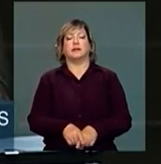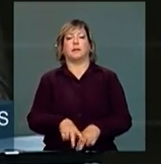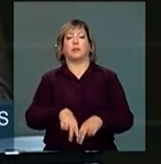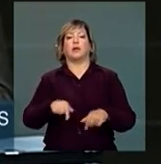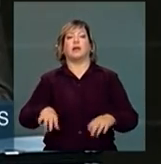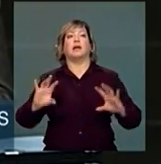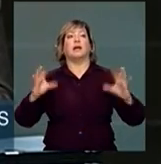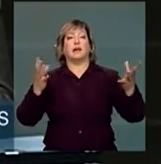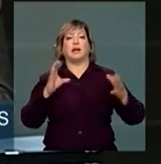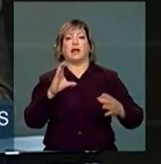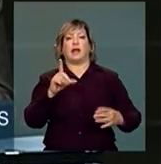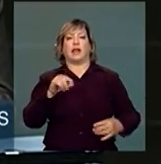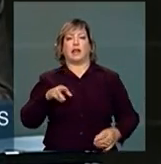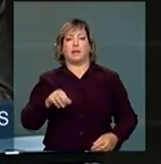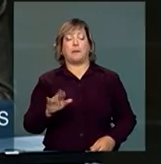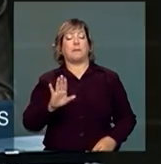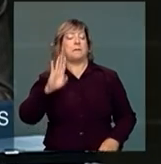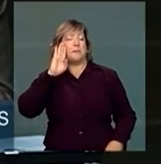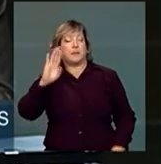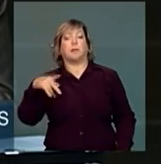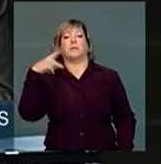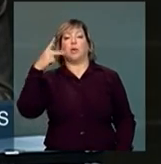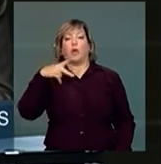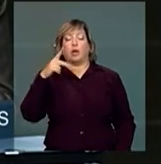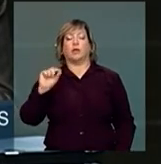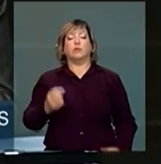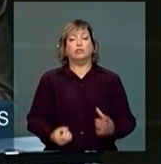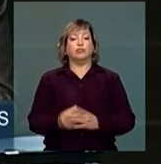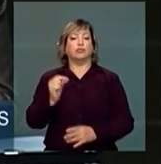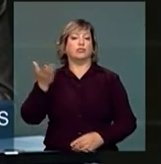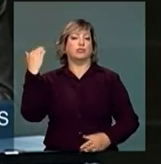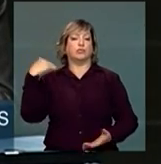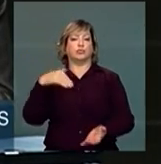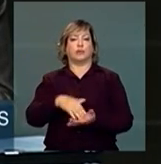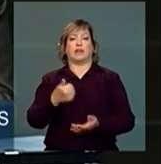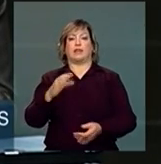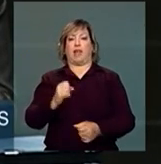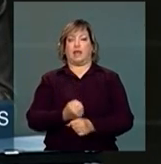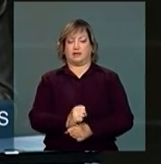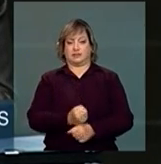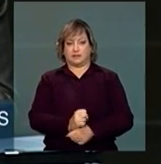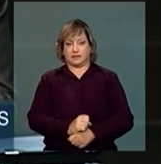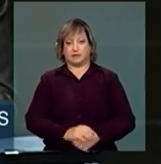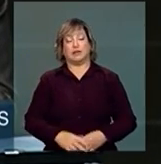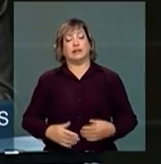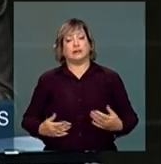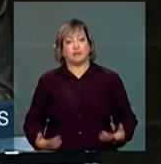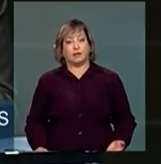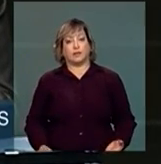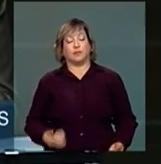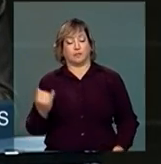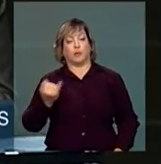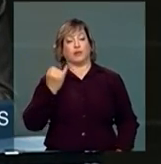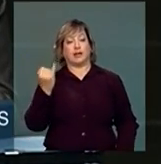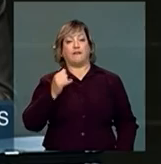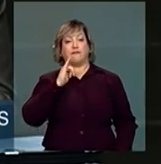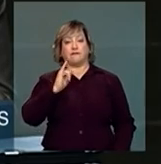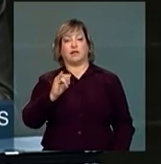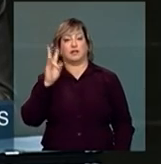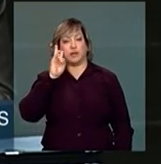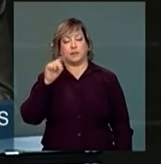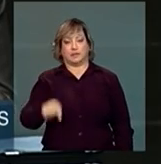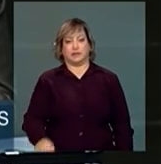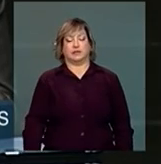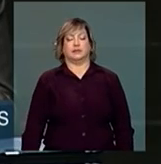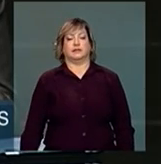mas principalmente pelas políticas que se implementou nos últimos 10 anos. Importante que se diga isso. Eu,